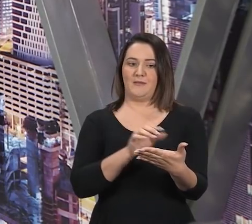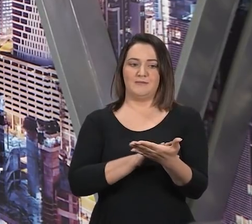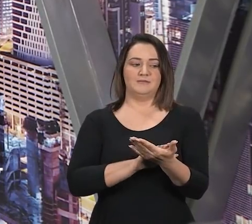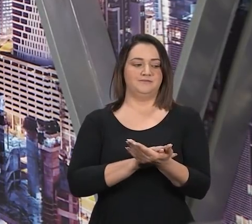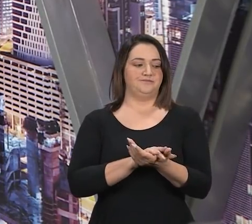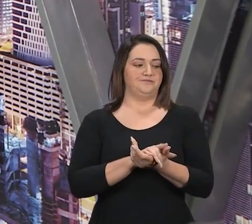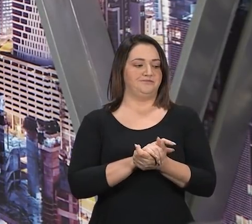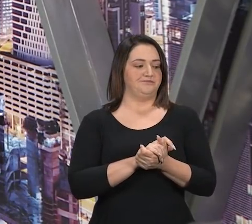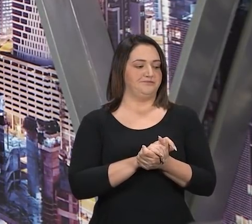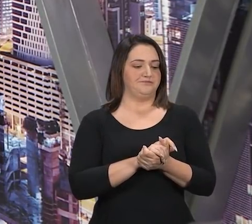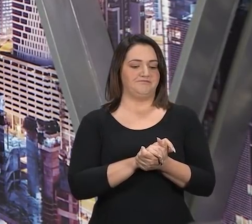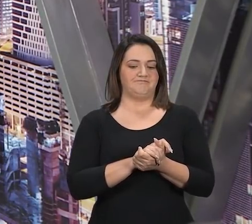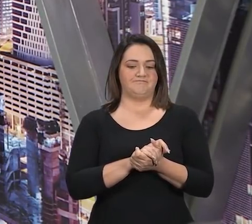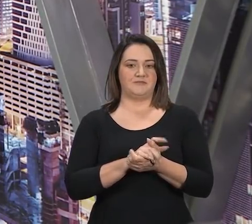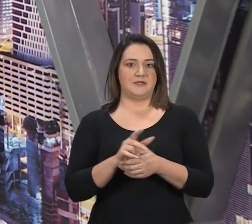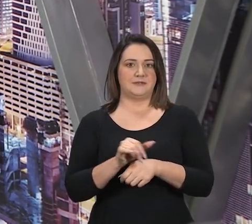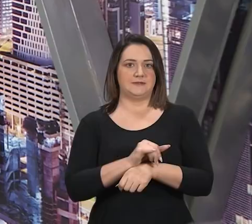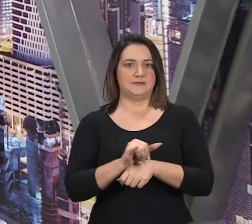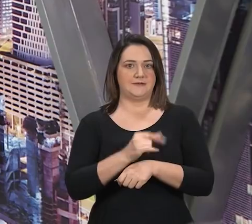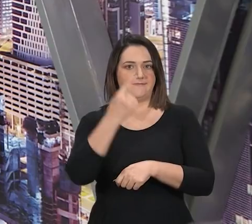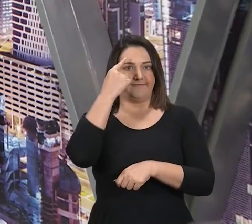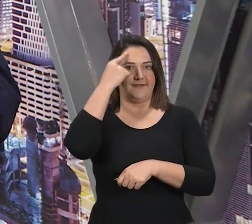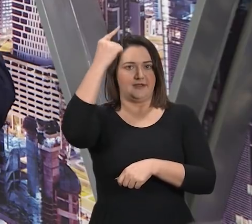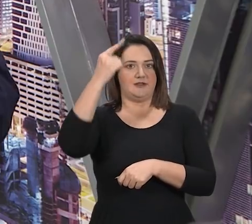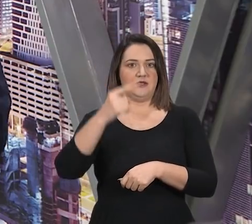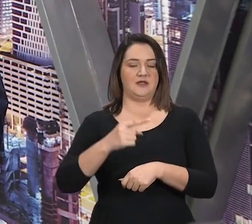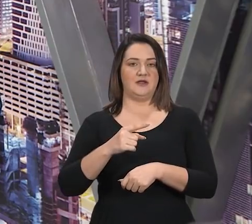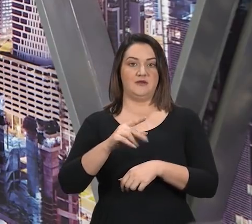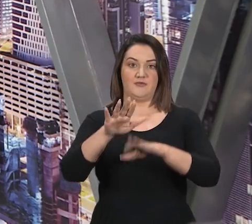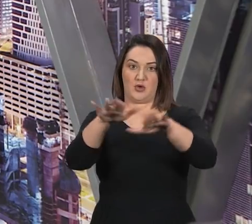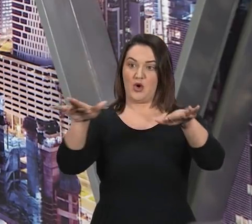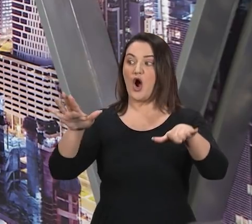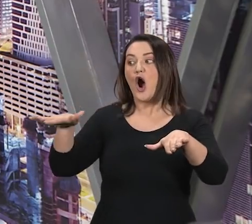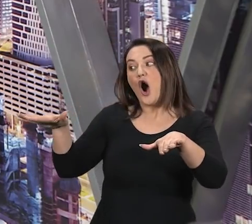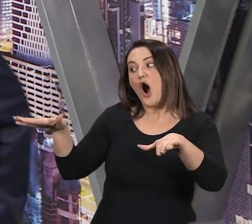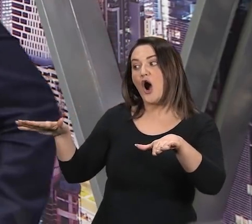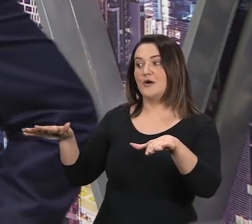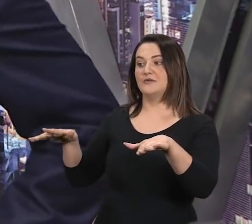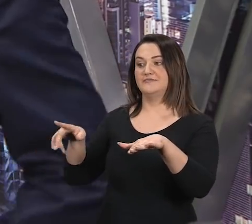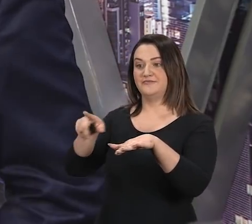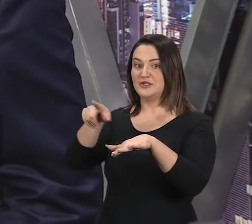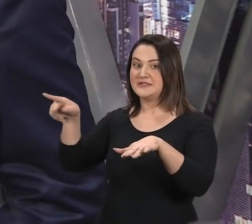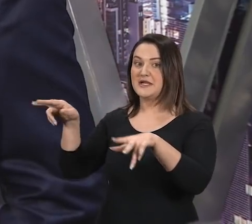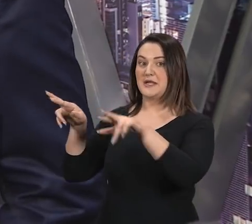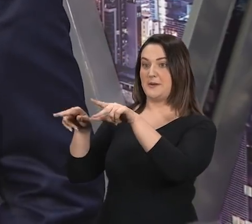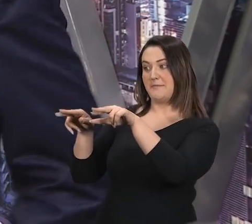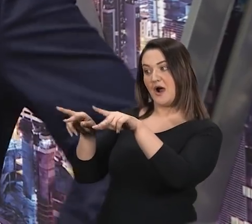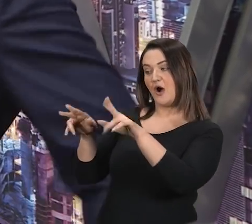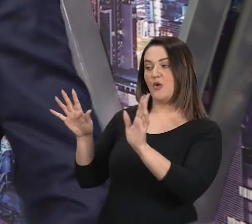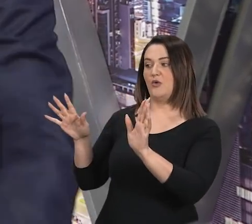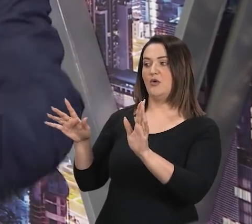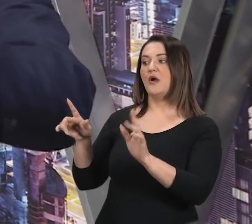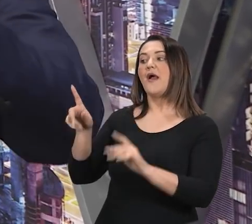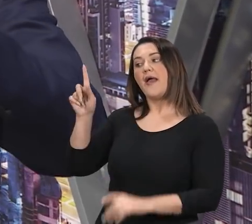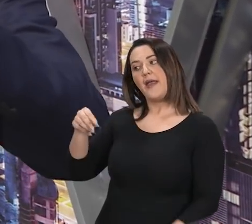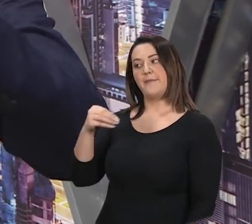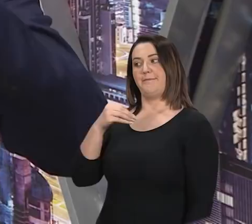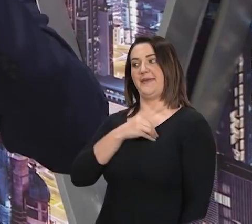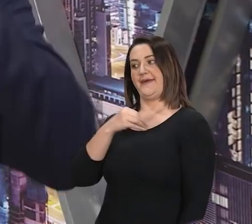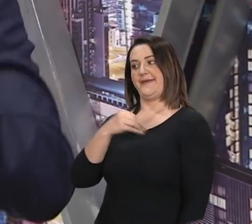E o pastor ficou em silêncio, não sabia o que falar. Sabe o que ele falou? Ele falou assim, dá até vontade de rir. Ele falou